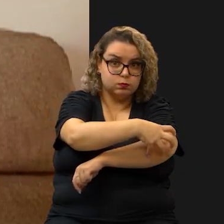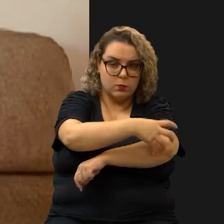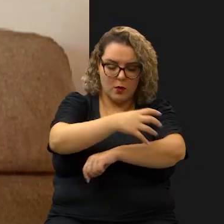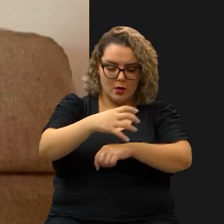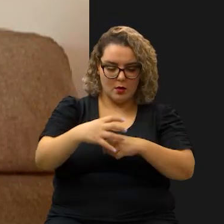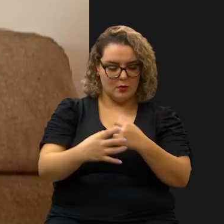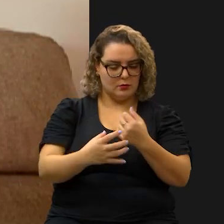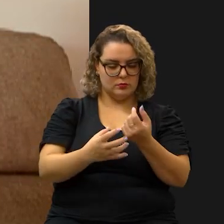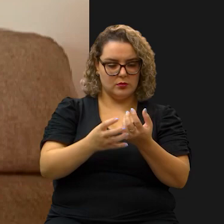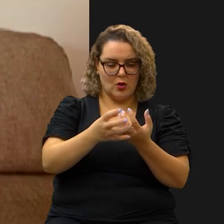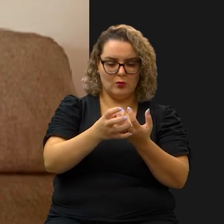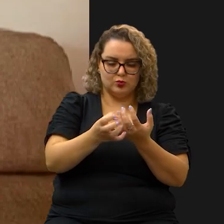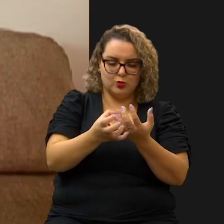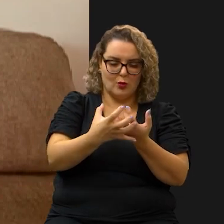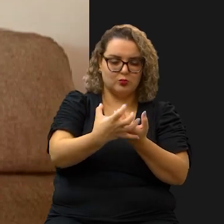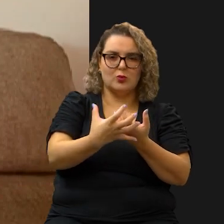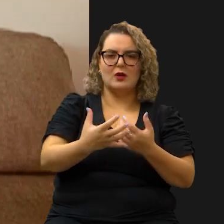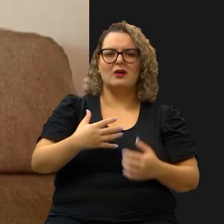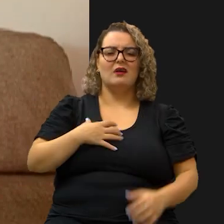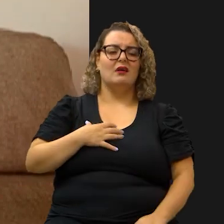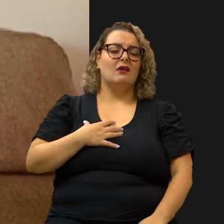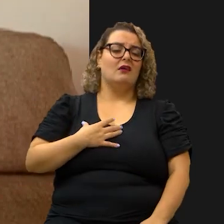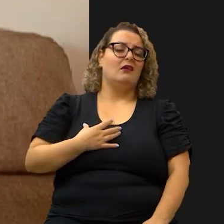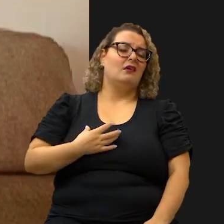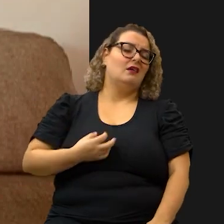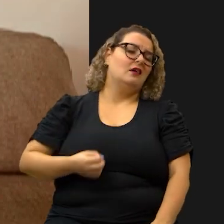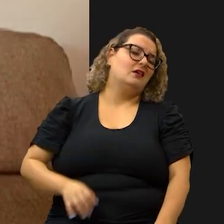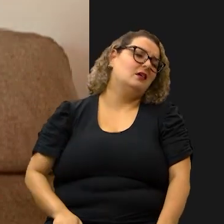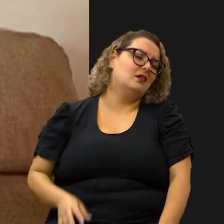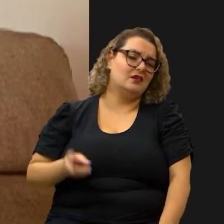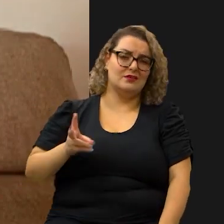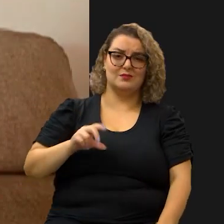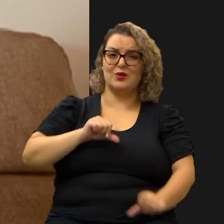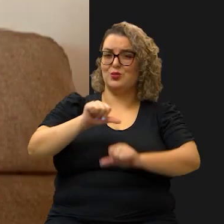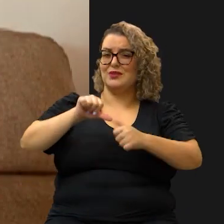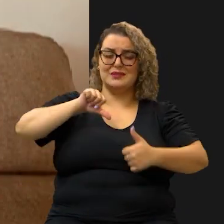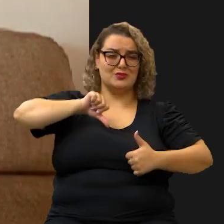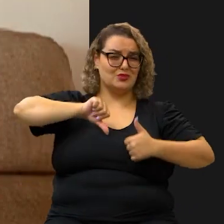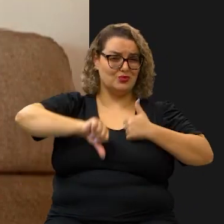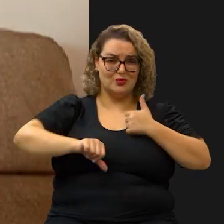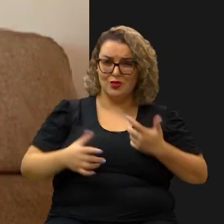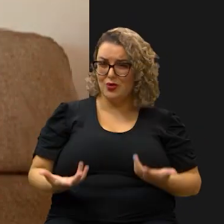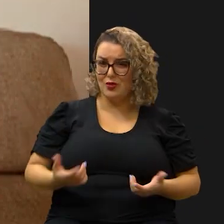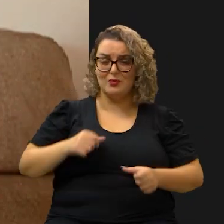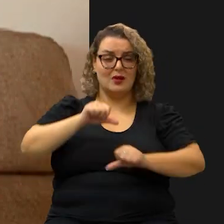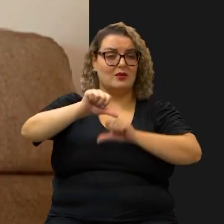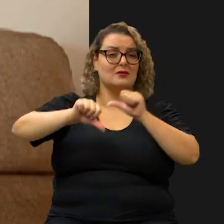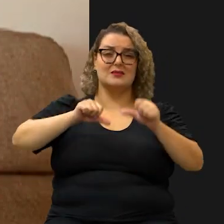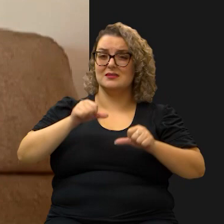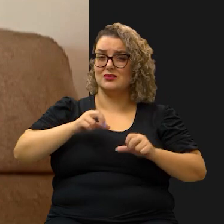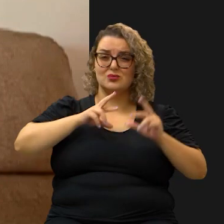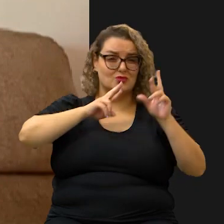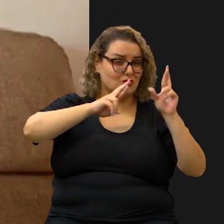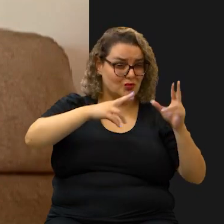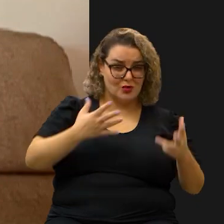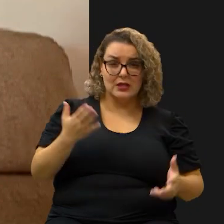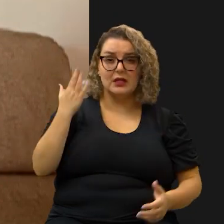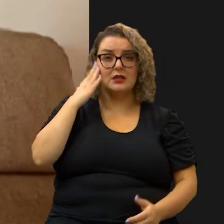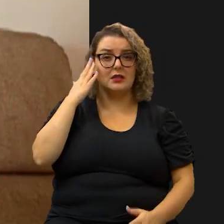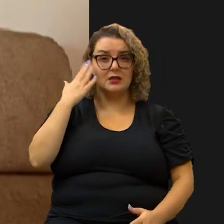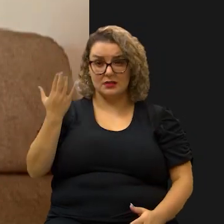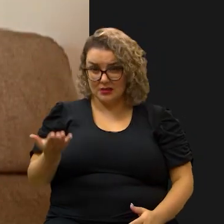articular, né? Fadiga excessiva, alteração de humor, alteração do